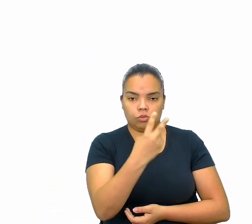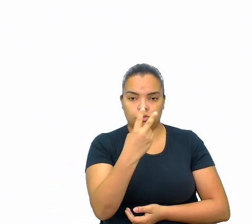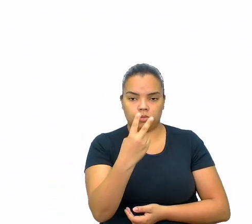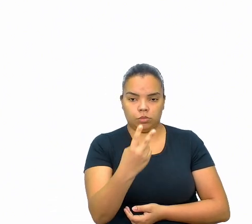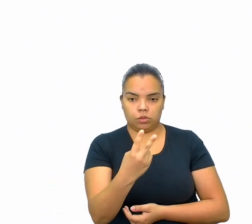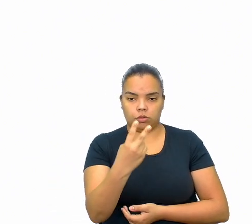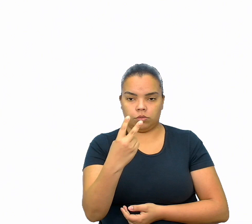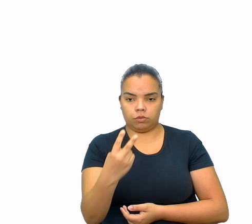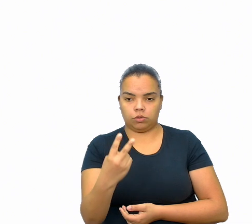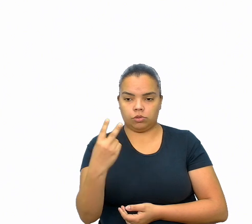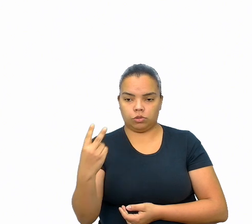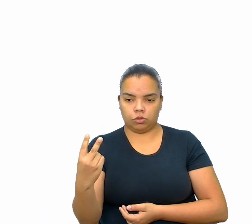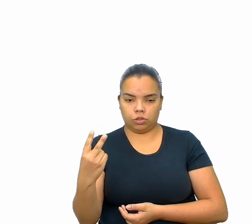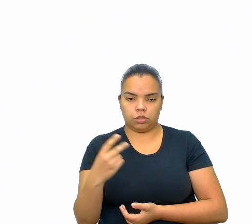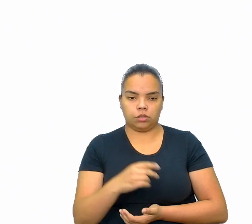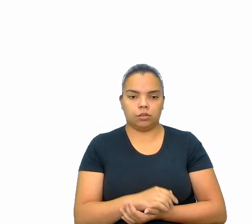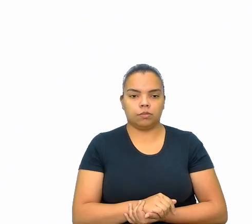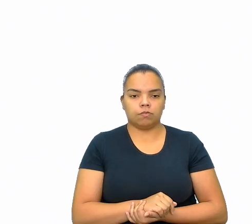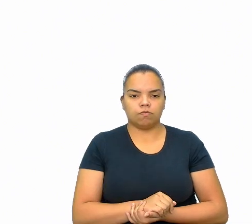Ela escreveu o número